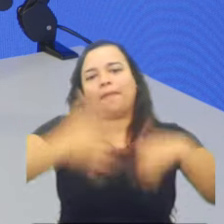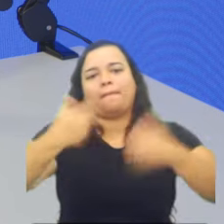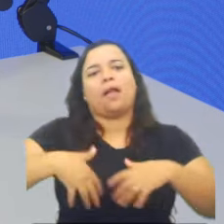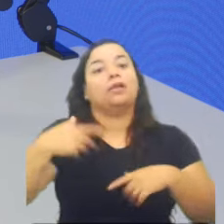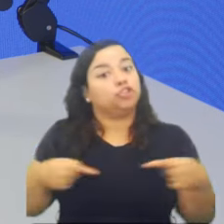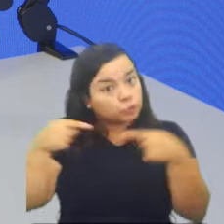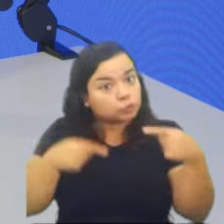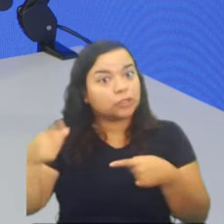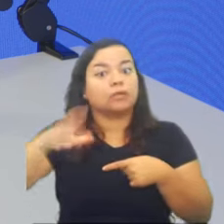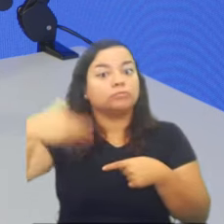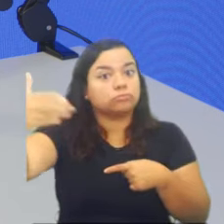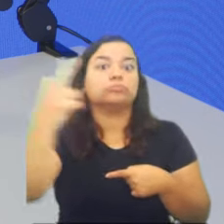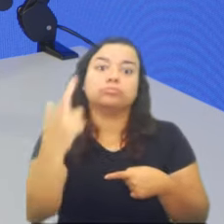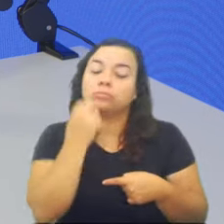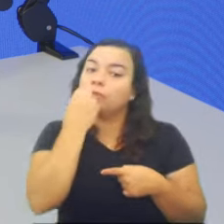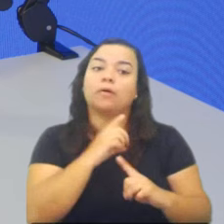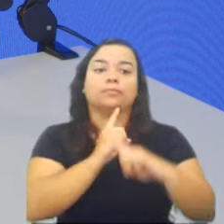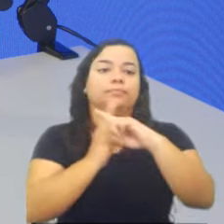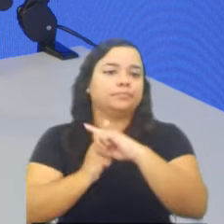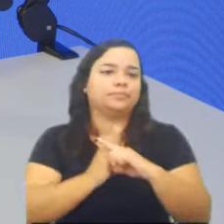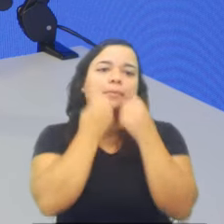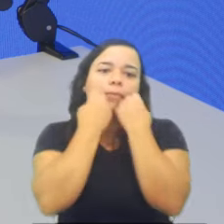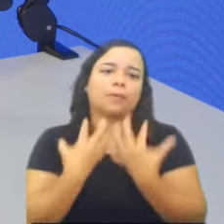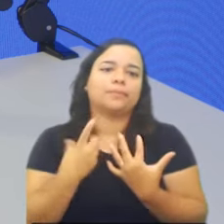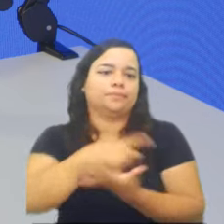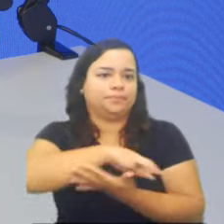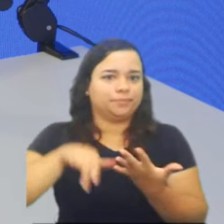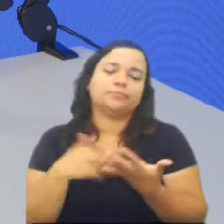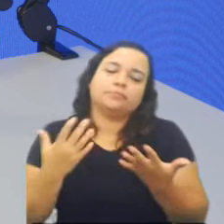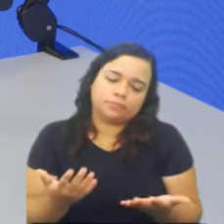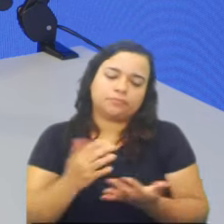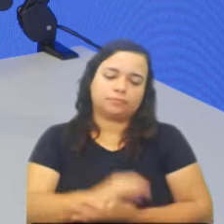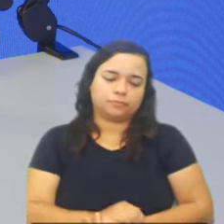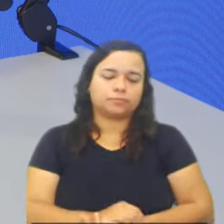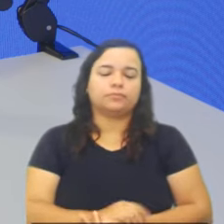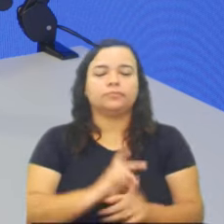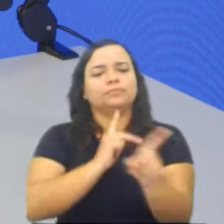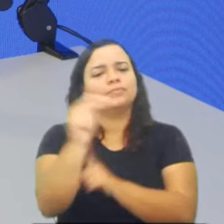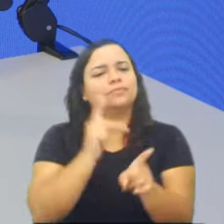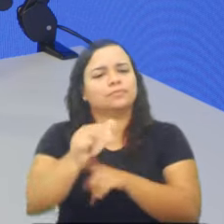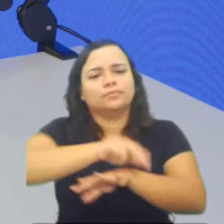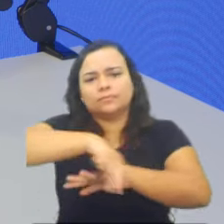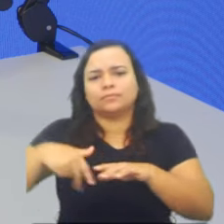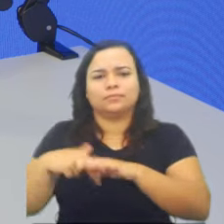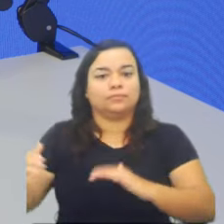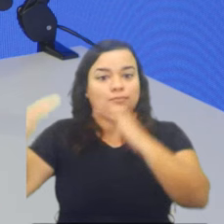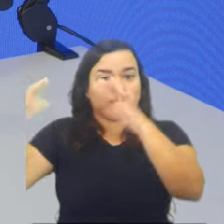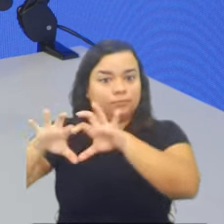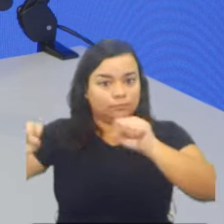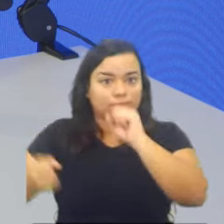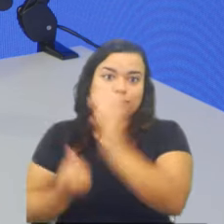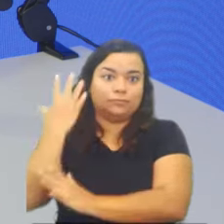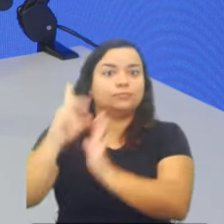eh eh rende frutos né Eh muito muitas coisas Muitas conquistas por exemplo eh o o Supremo